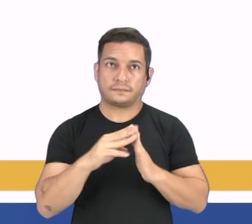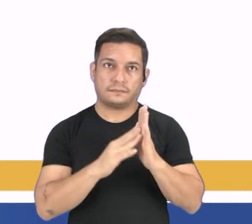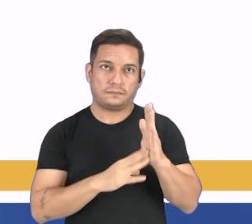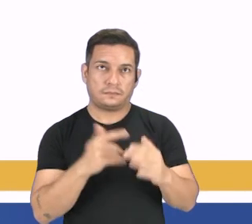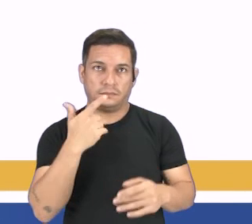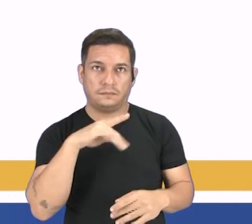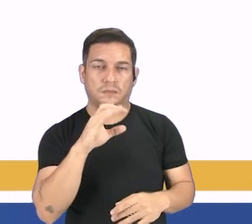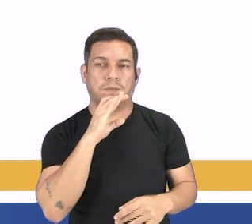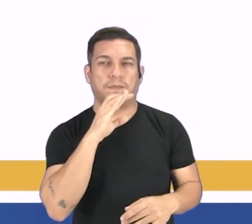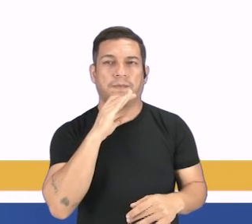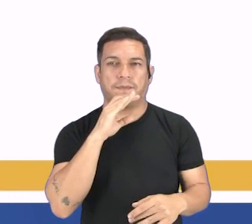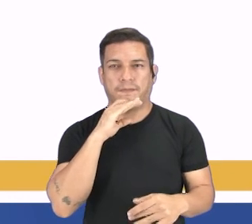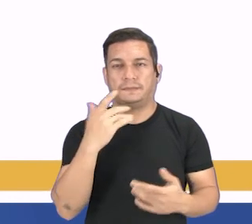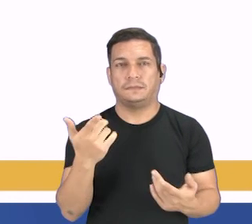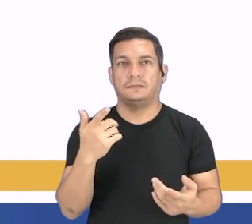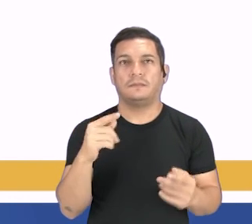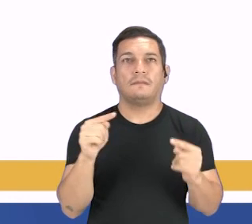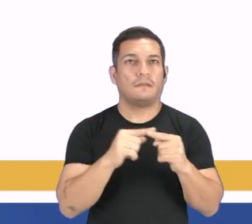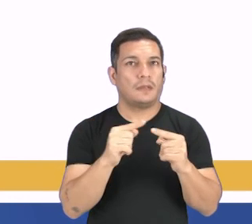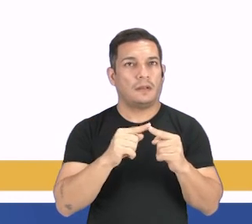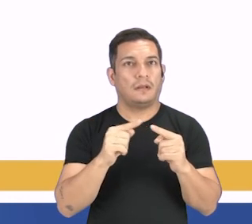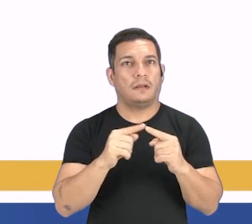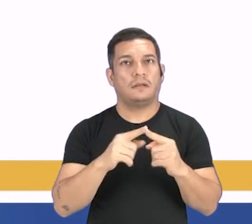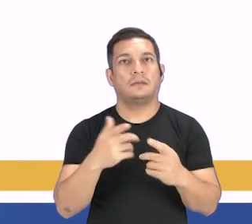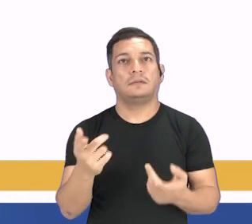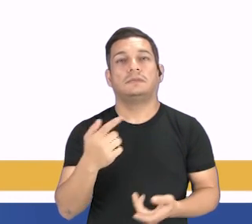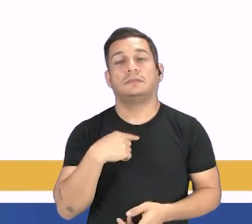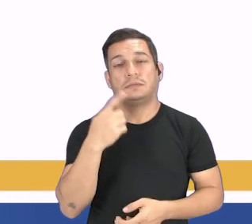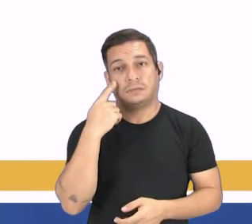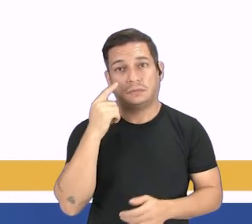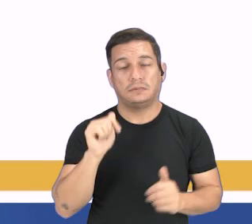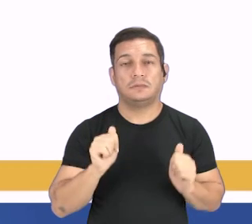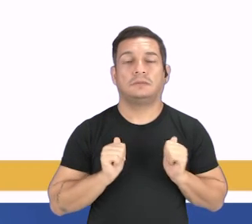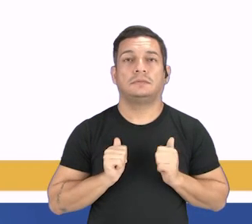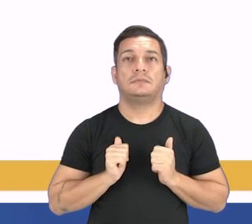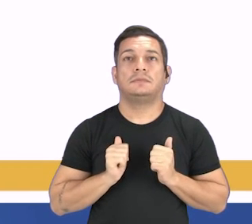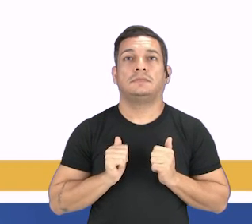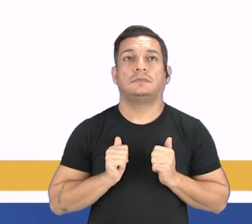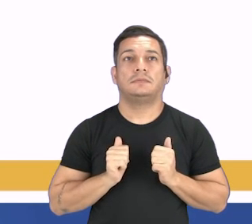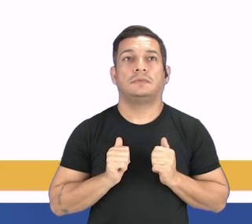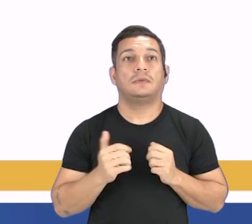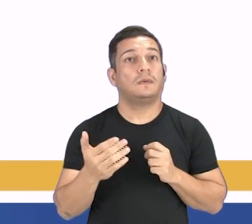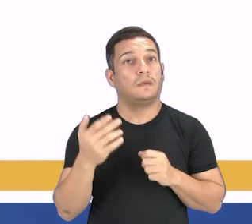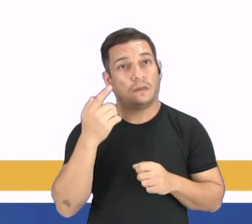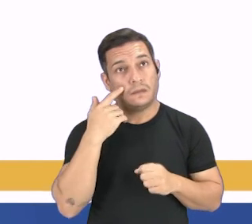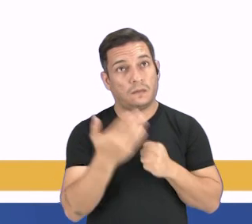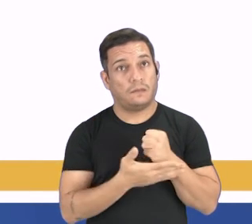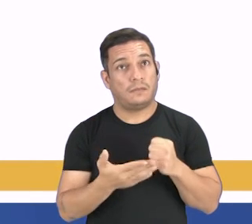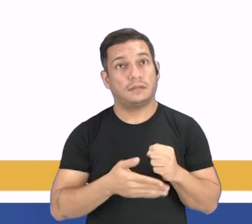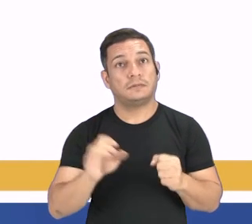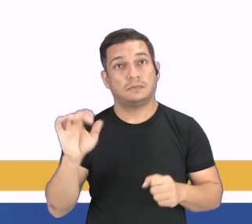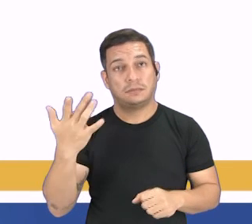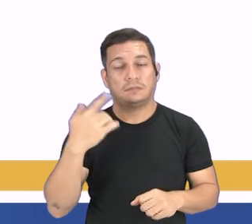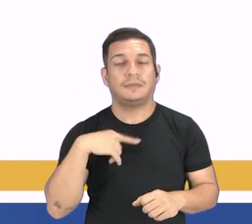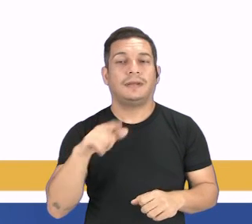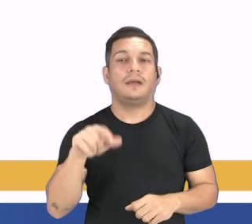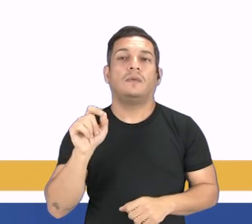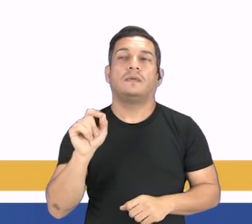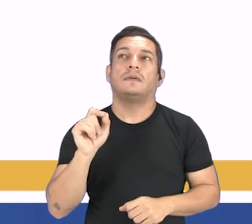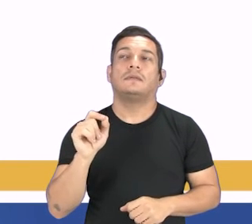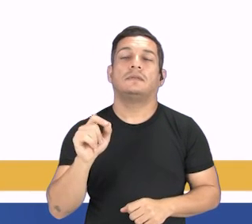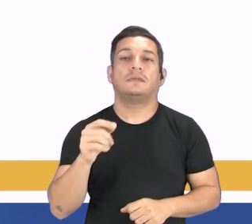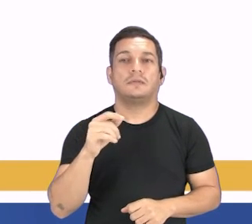como método para alcançar o conhecimento é compatível com a negação de sua neutralidade com relação aos fatores. Quer dizer, ela